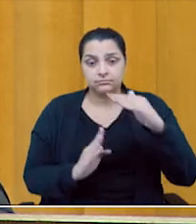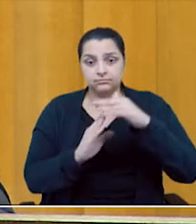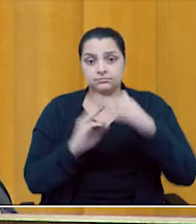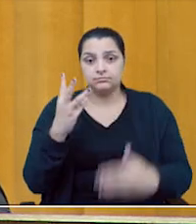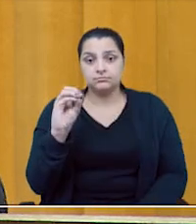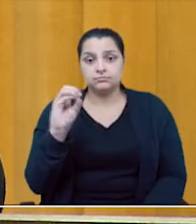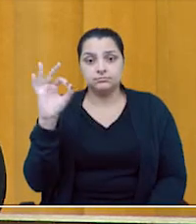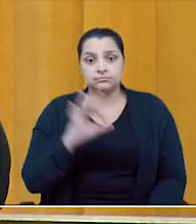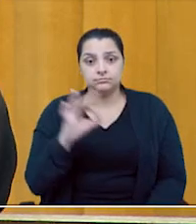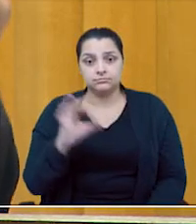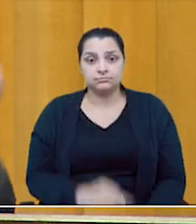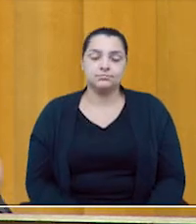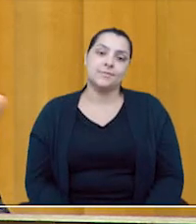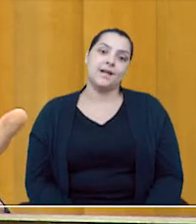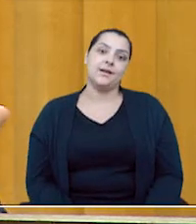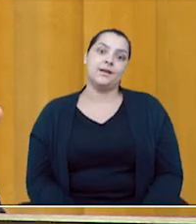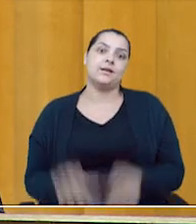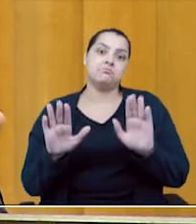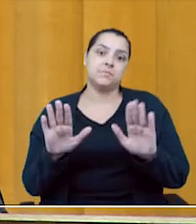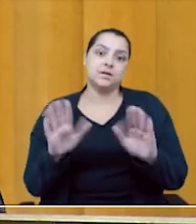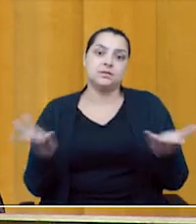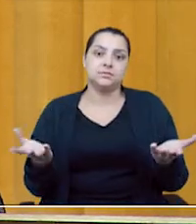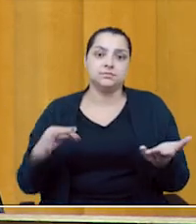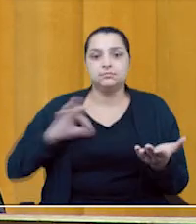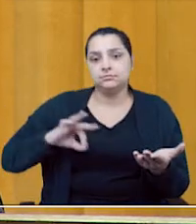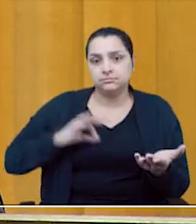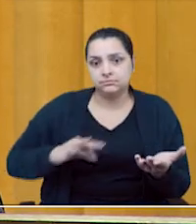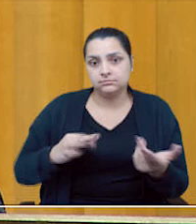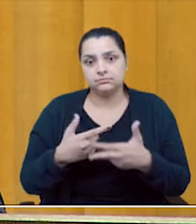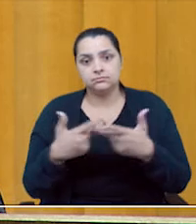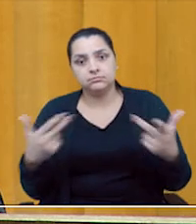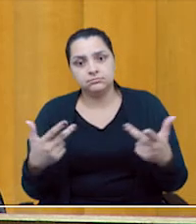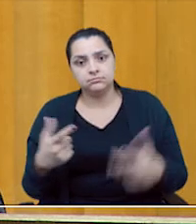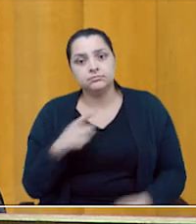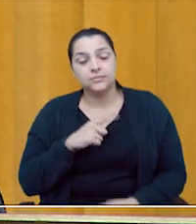Alguém vai dizer, ah, mas para isso, tem a questão remuneratória. Tem um peso.